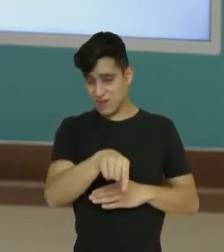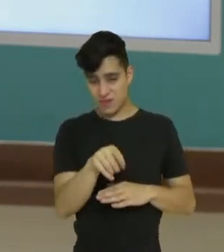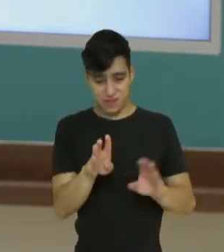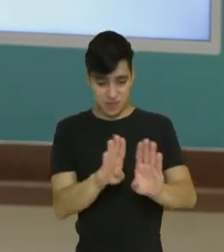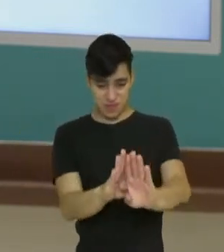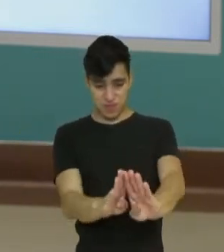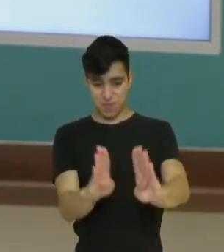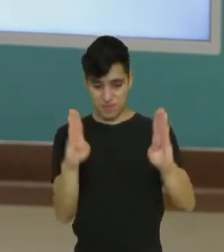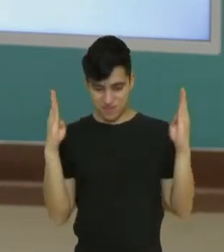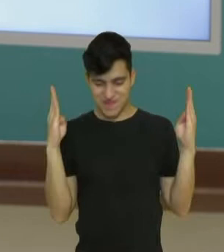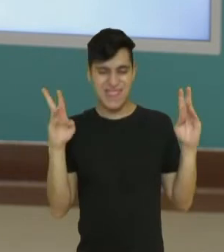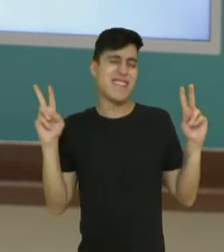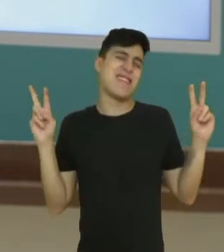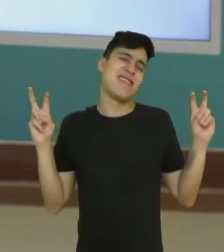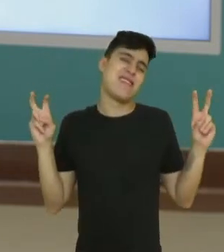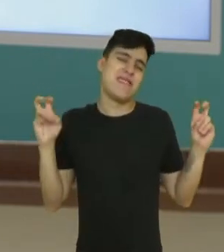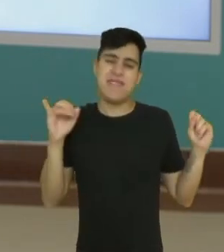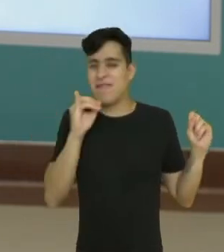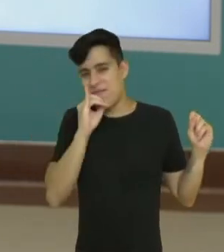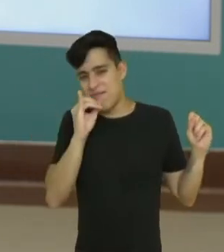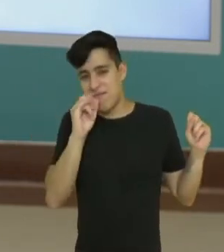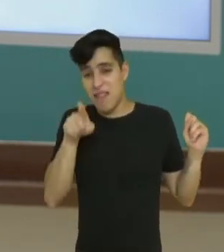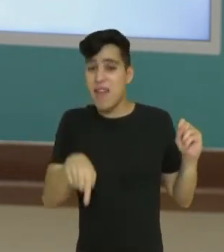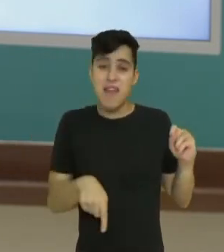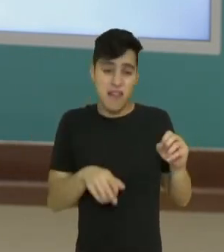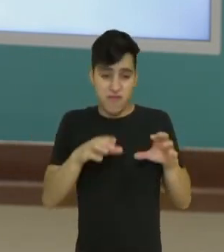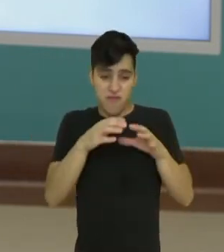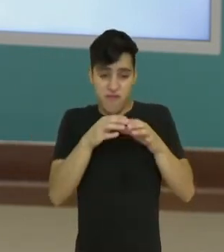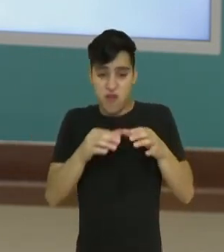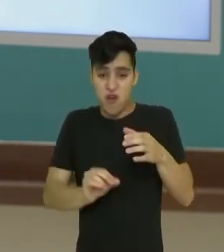de entrada, vamos dizer assim, é o vulcão.